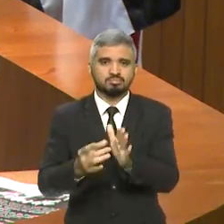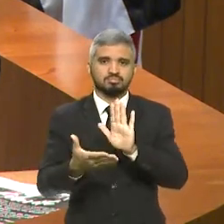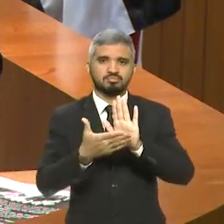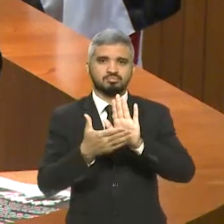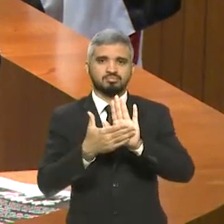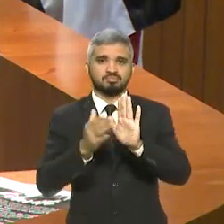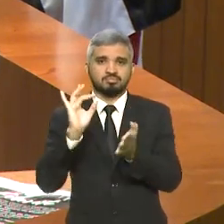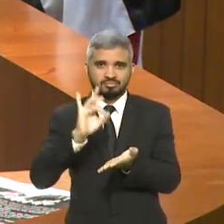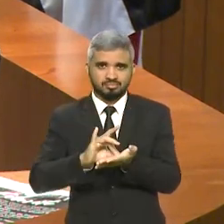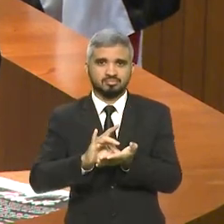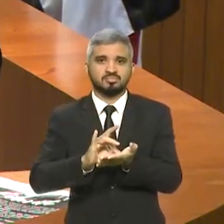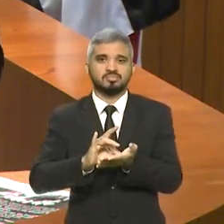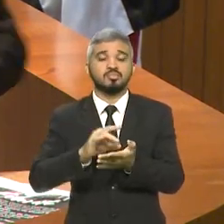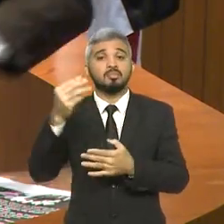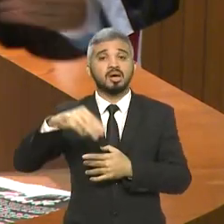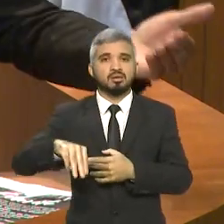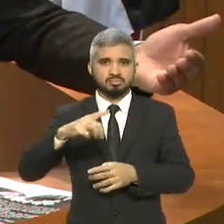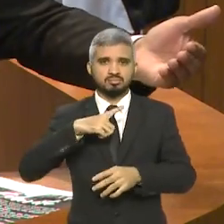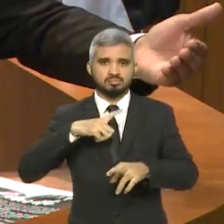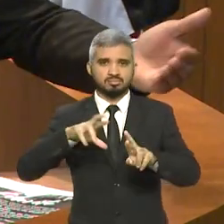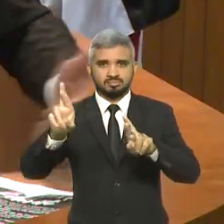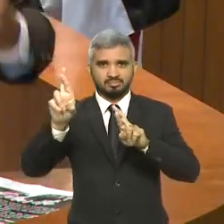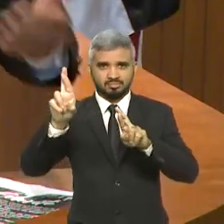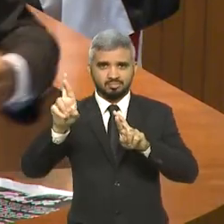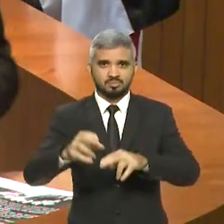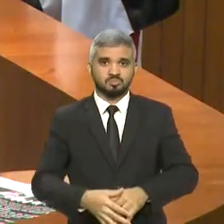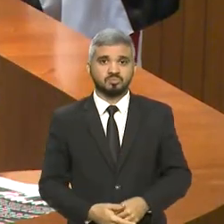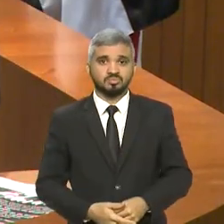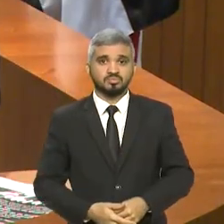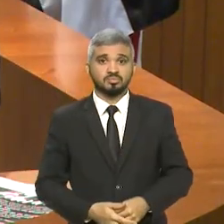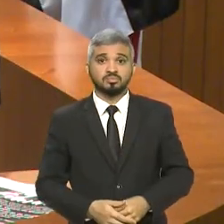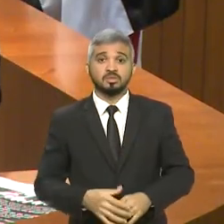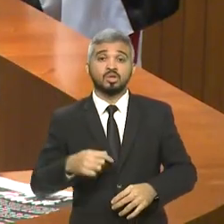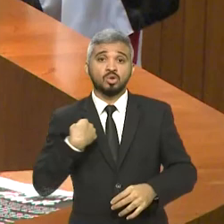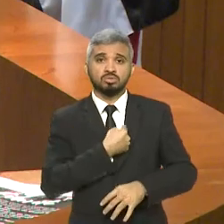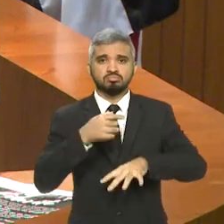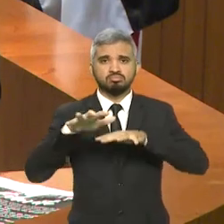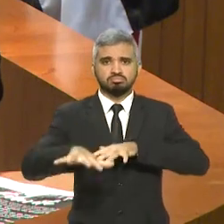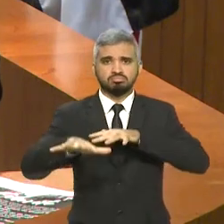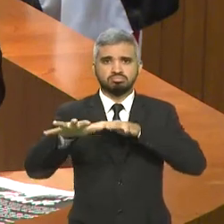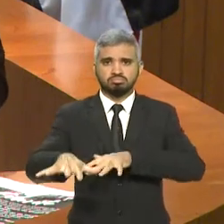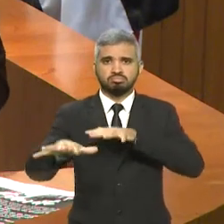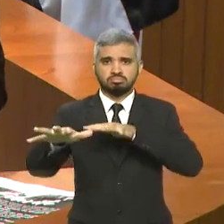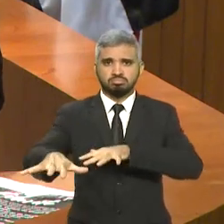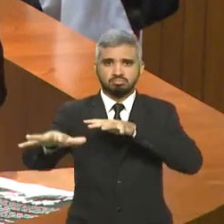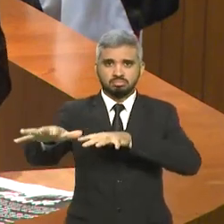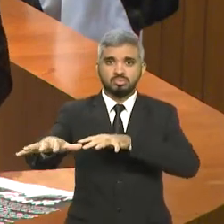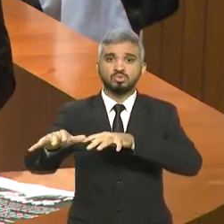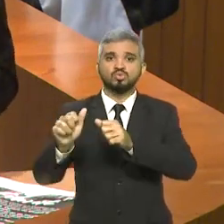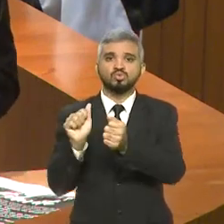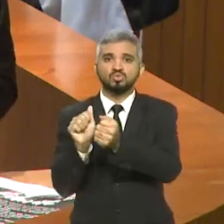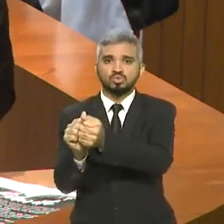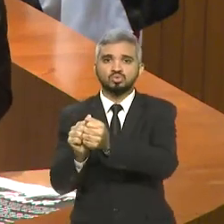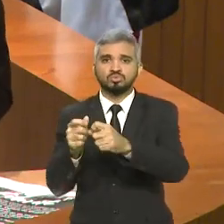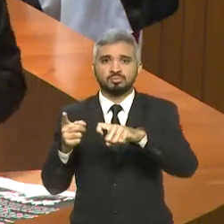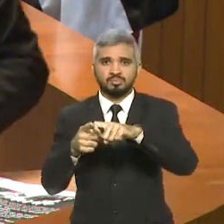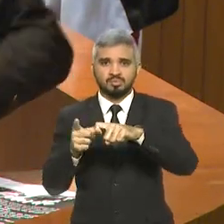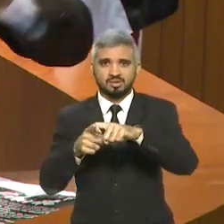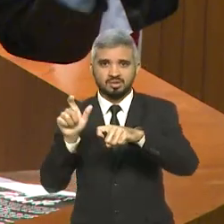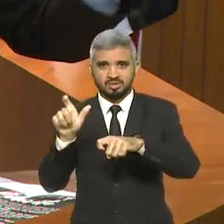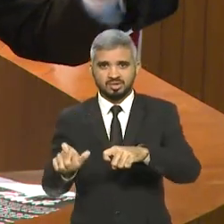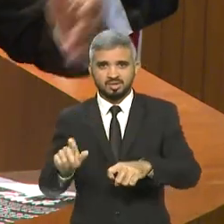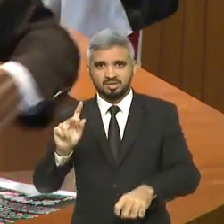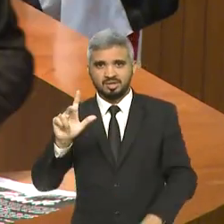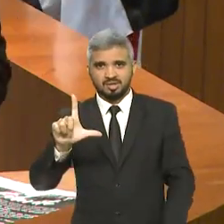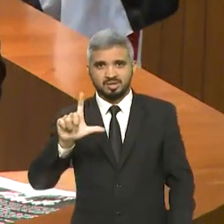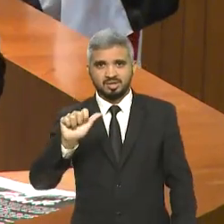que ainda há esperança. Estamos percorrendo o Maranhão na Caravana da Esperança com o médico doutor Laércio Bonfim. Por